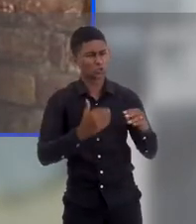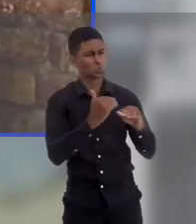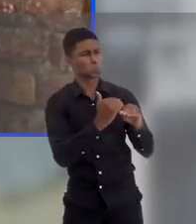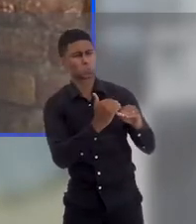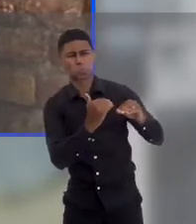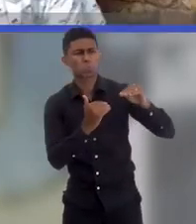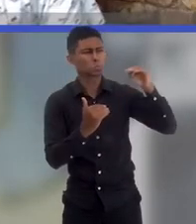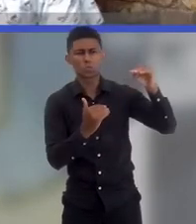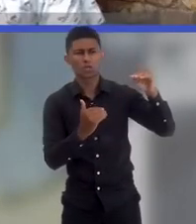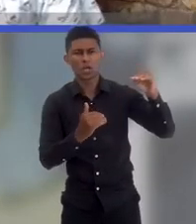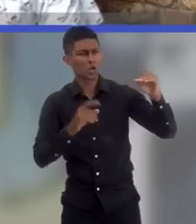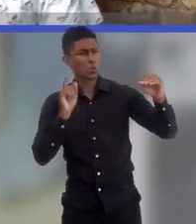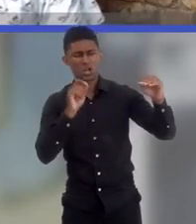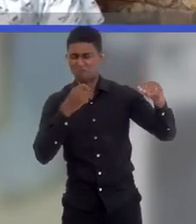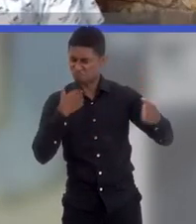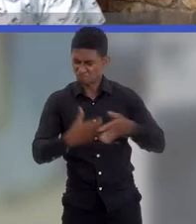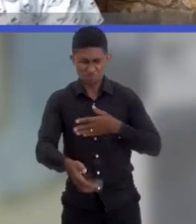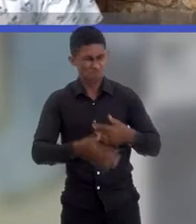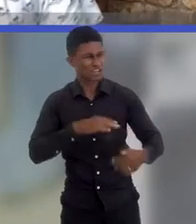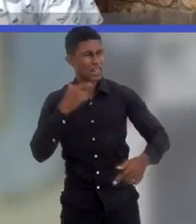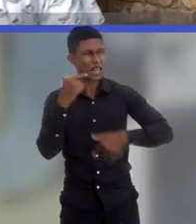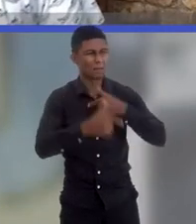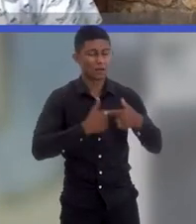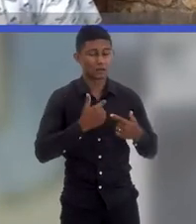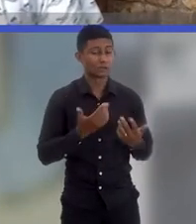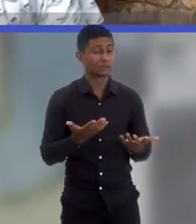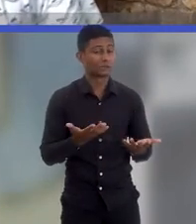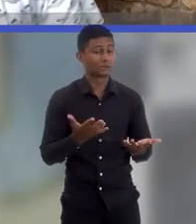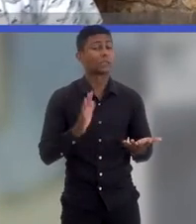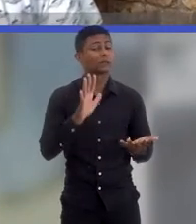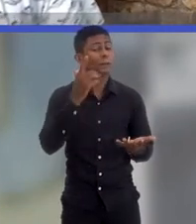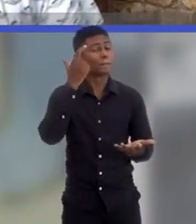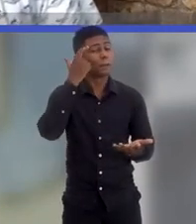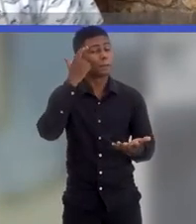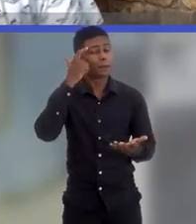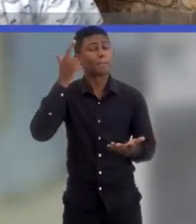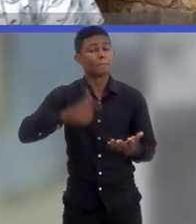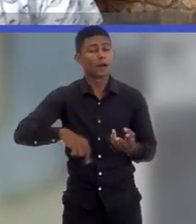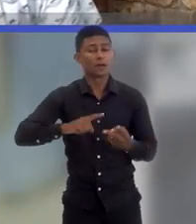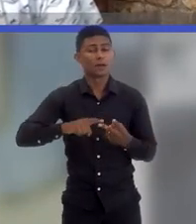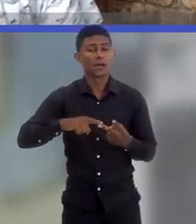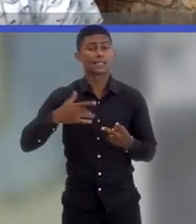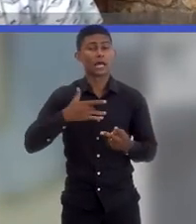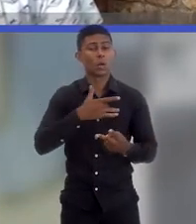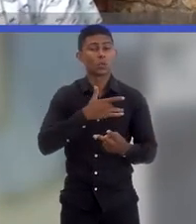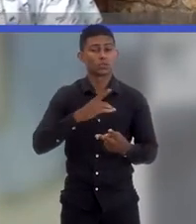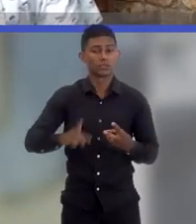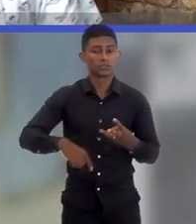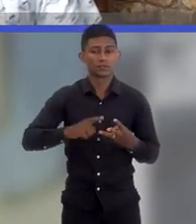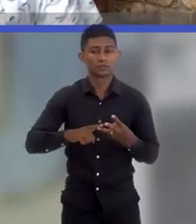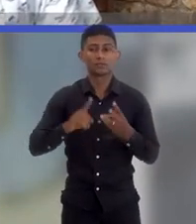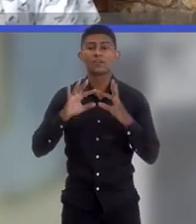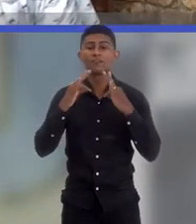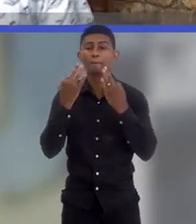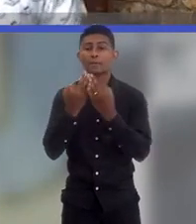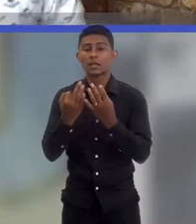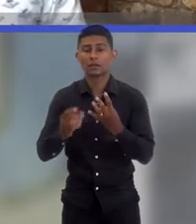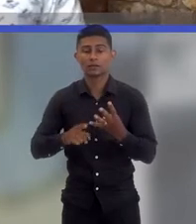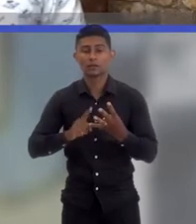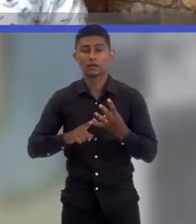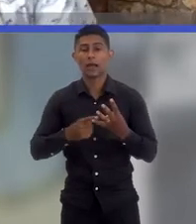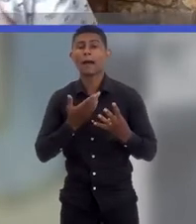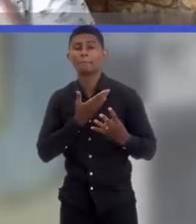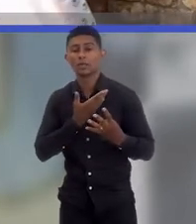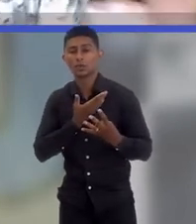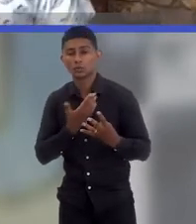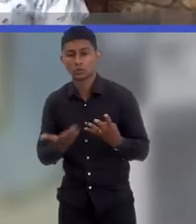de tudo, né? E a gente tem saúde, a gente tem família, a gente tem amizade, a gente tem o nosso tempo,